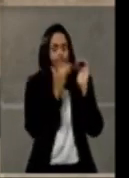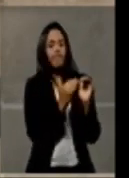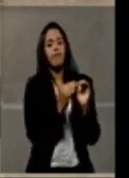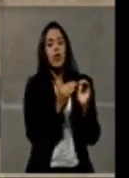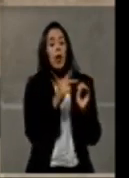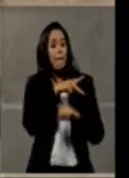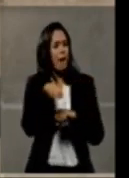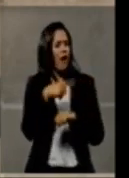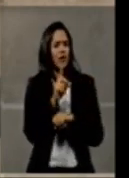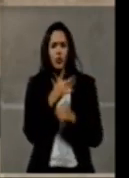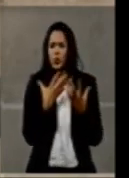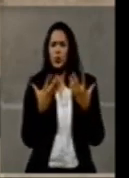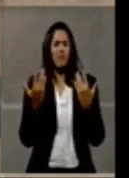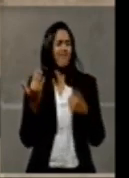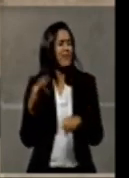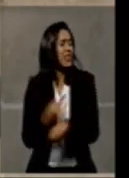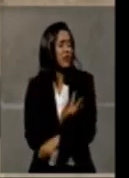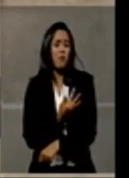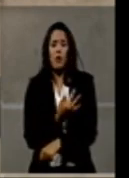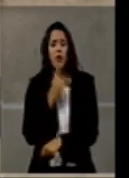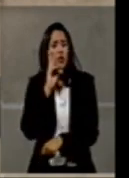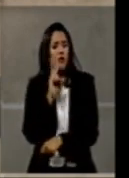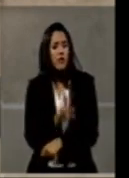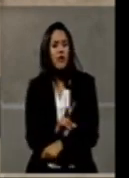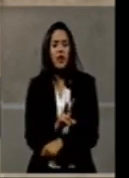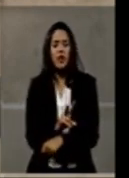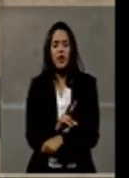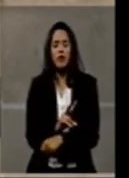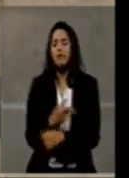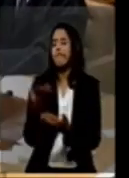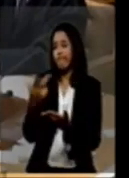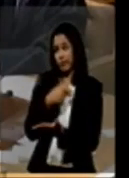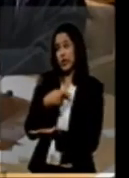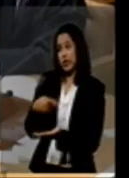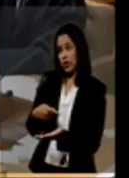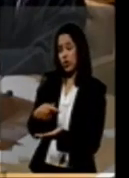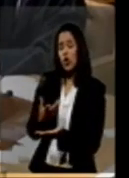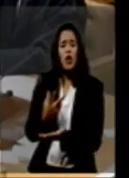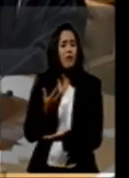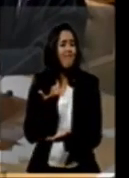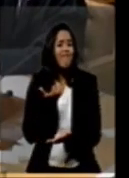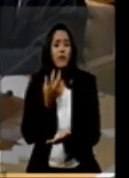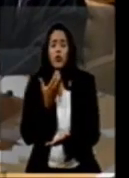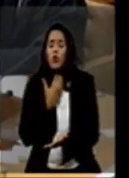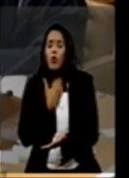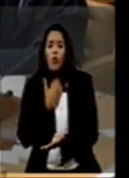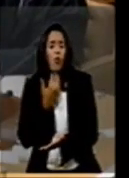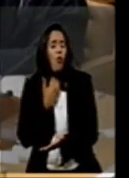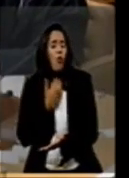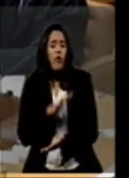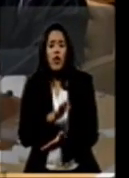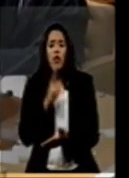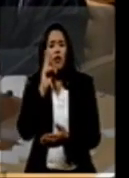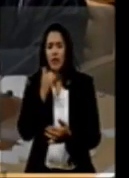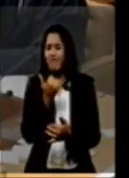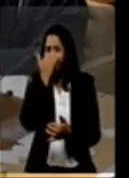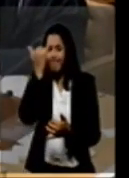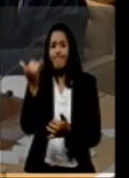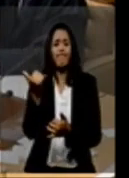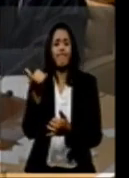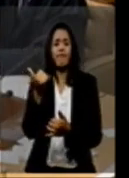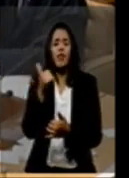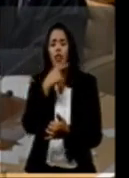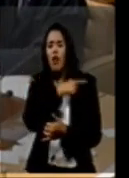suporta mais testemunhar senhor presidente dias tóffoli tragédias como a de brumadinho que